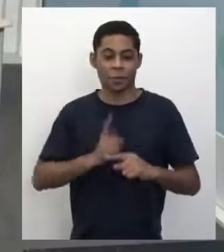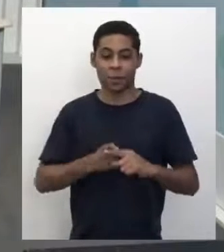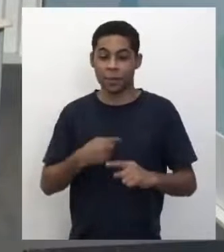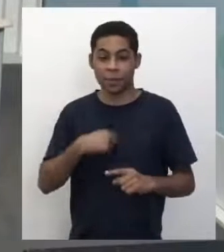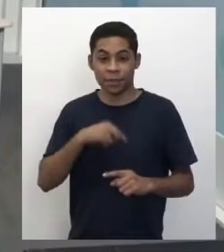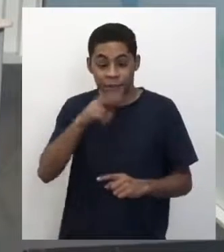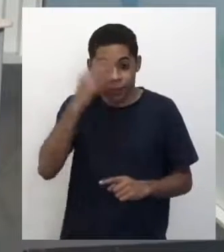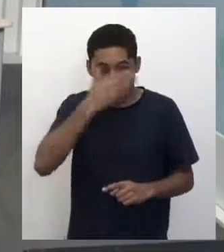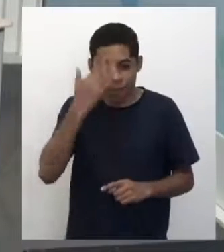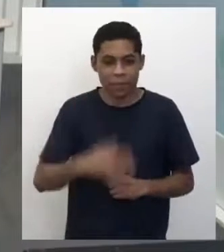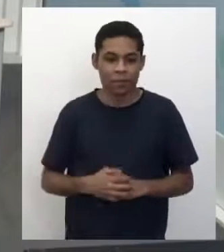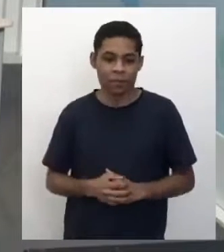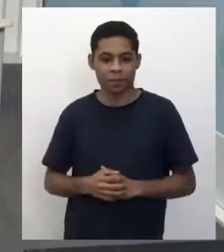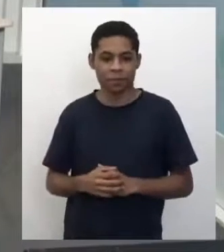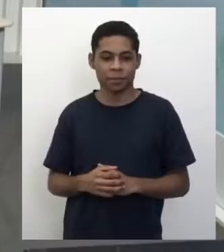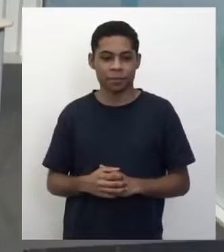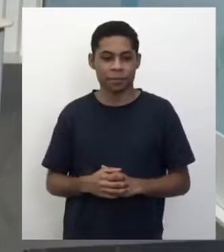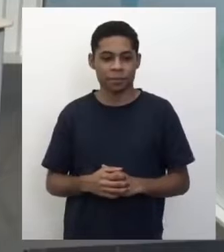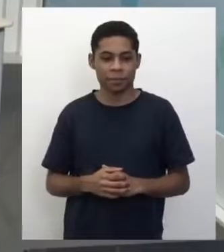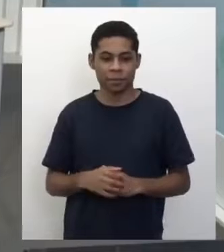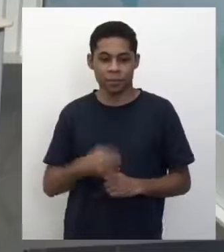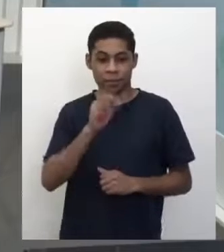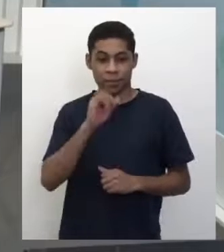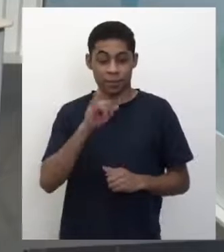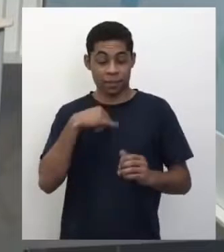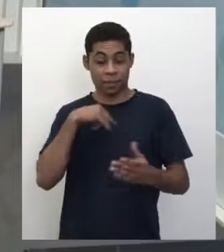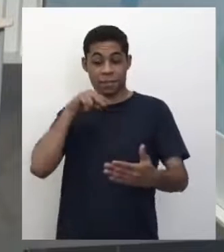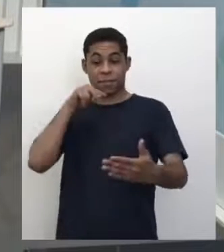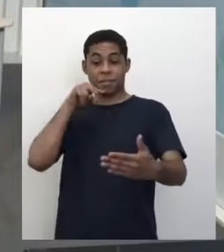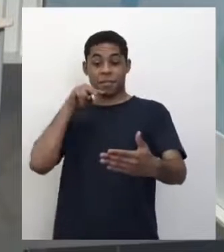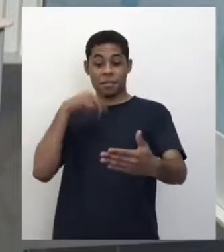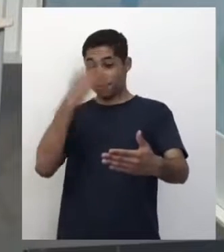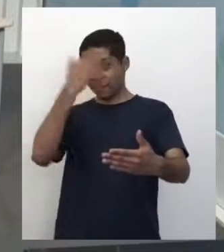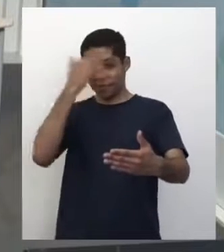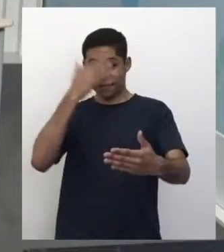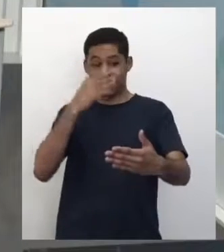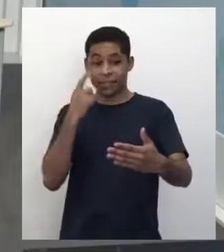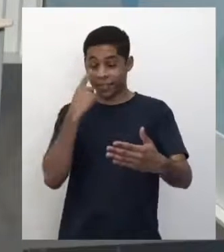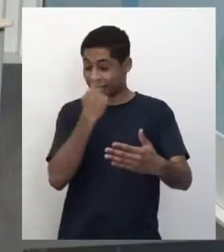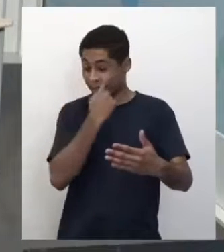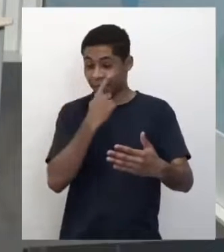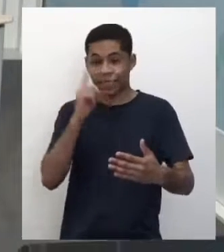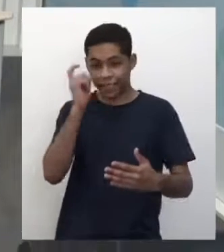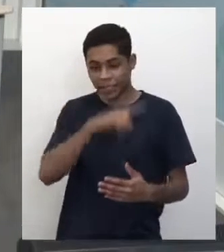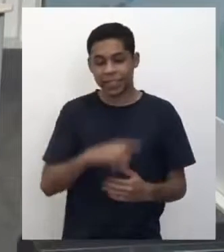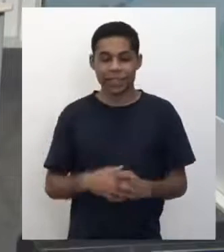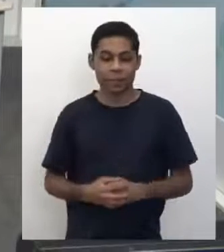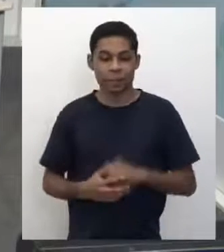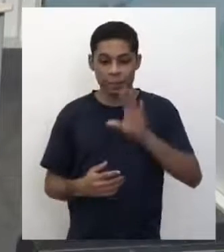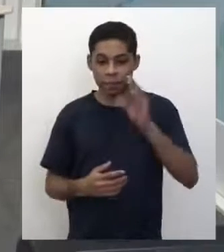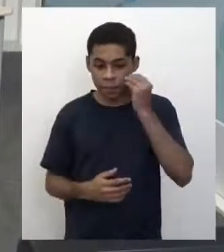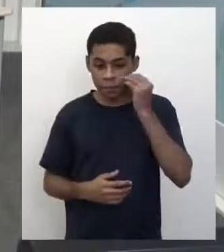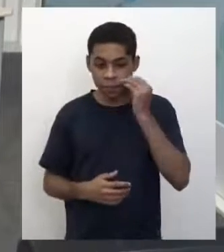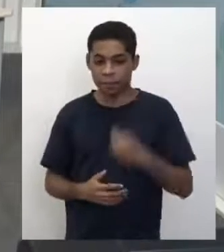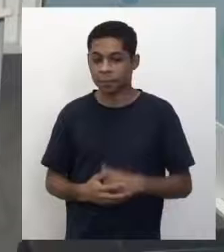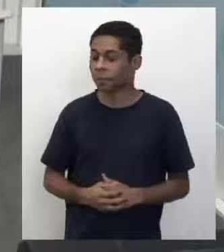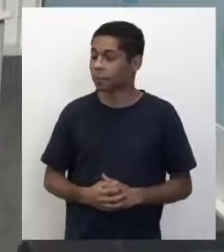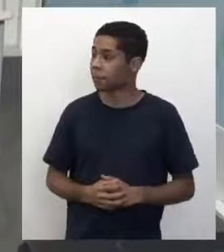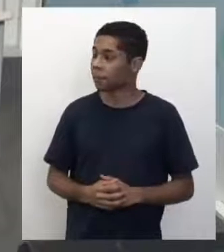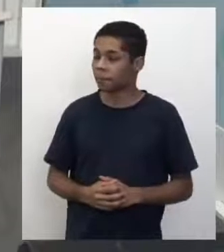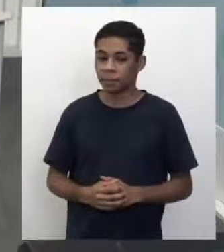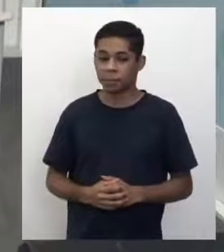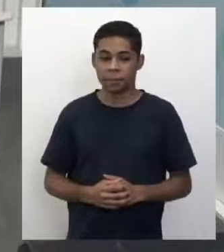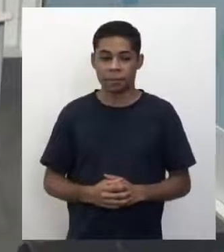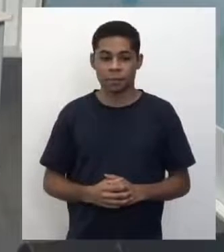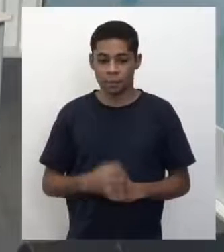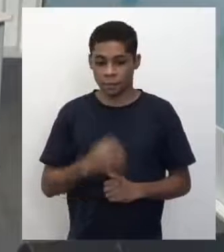enxergo, sabe? Tá, se eu ficar muito longe... Se eu ficar aqui, eu já não enxergo. Olha só como que tá a minha vida. Então, vamos tentar. É